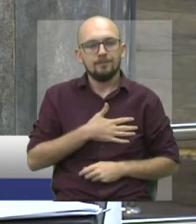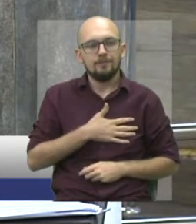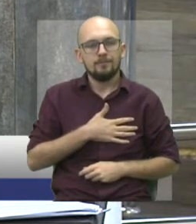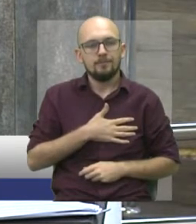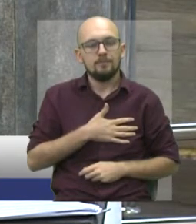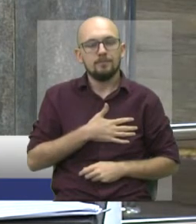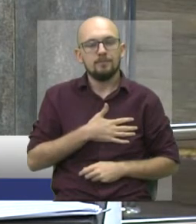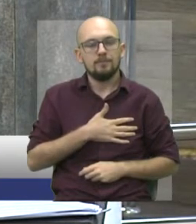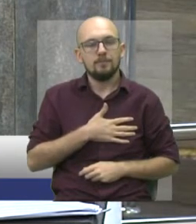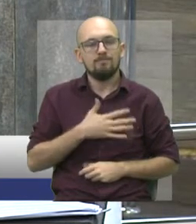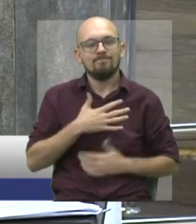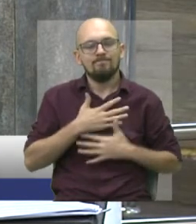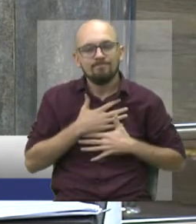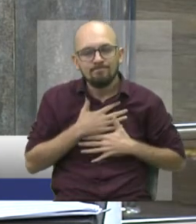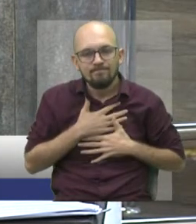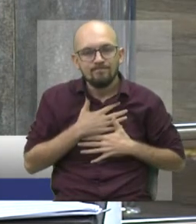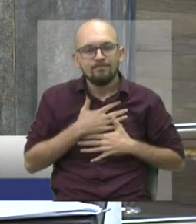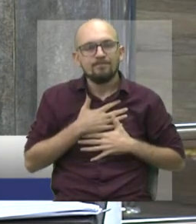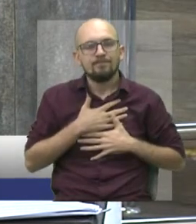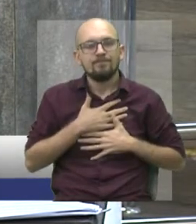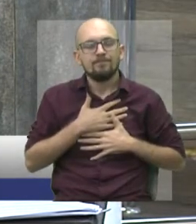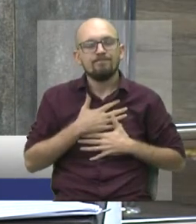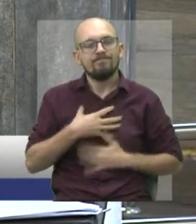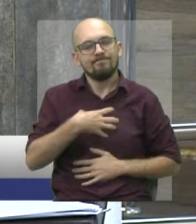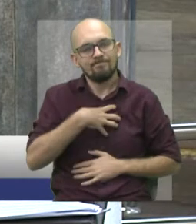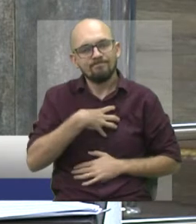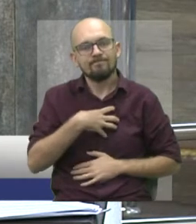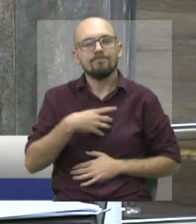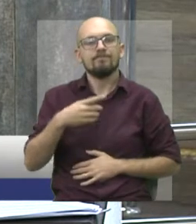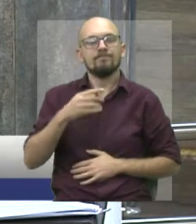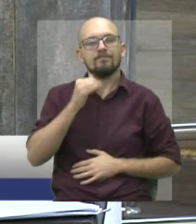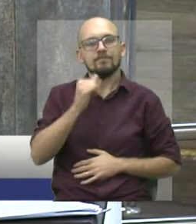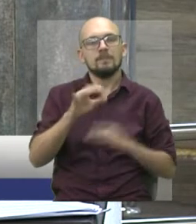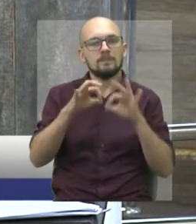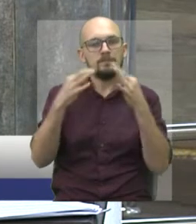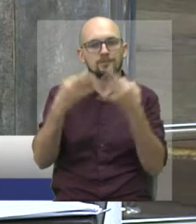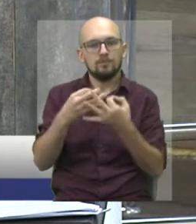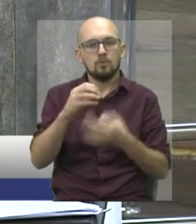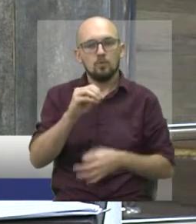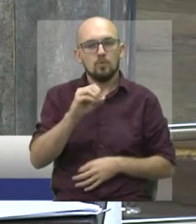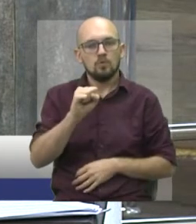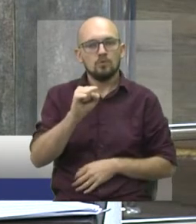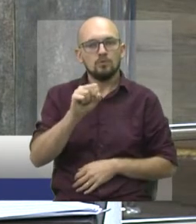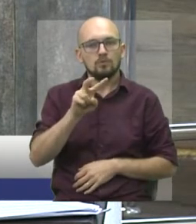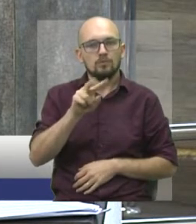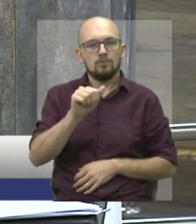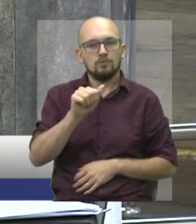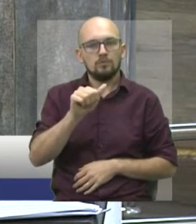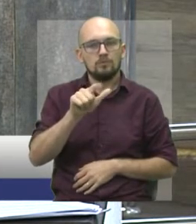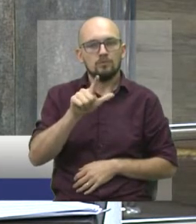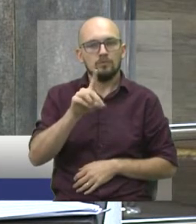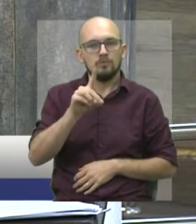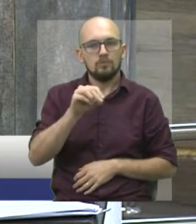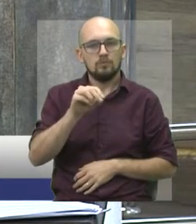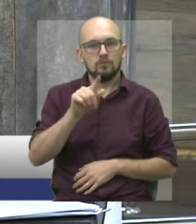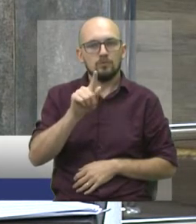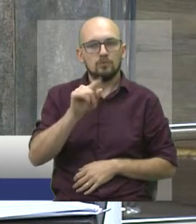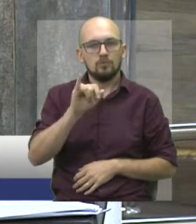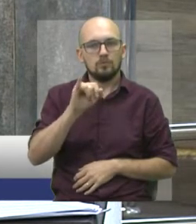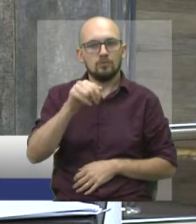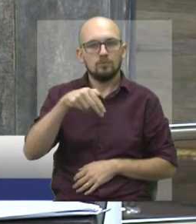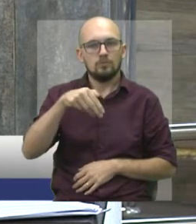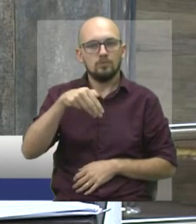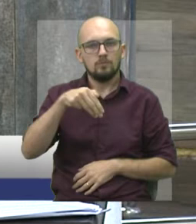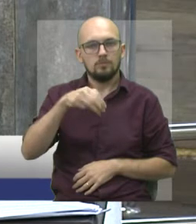dar os meus sentimentos à família do senhor Oswaldo Gimenez, falecido a semana passada aí, morador de